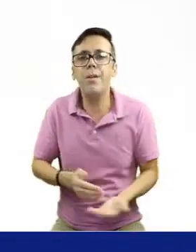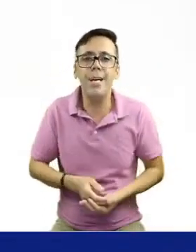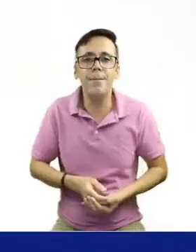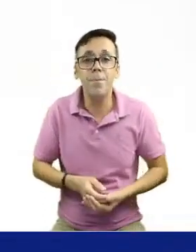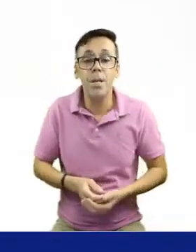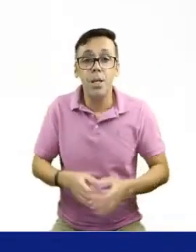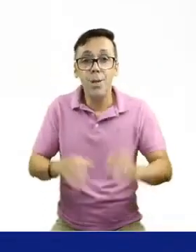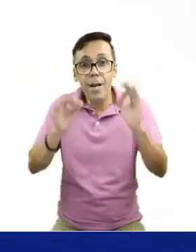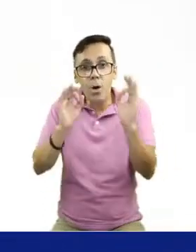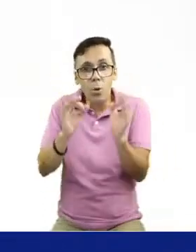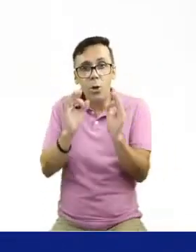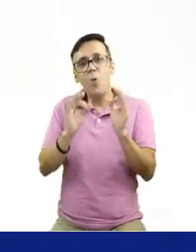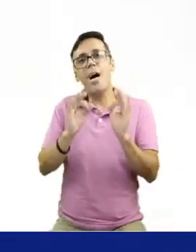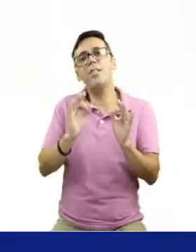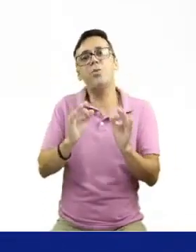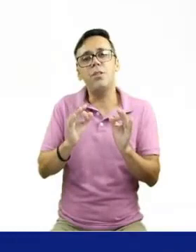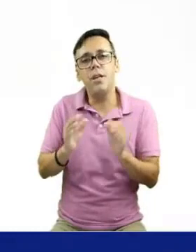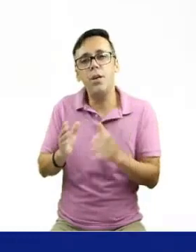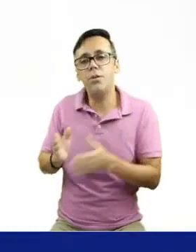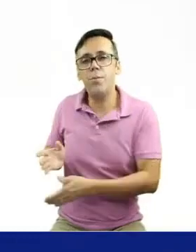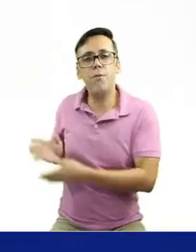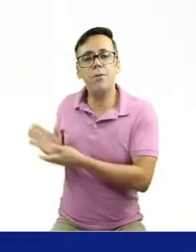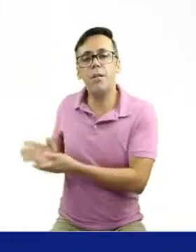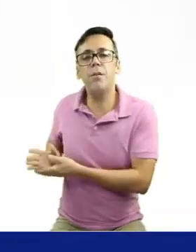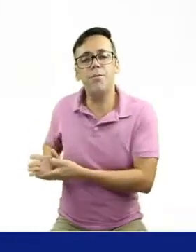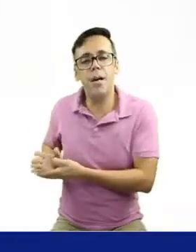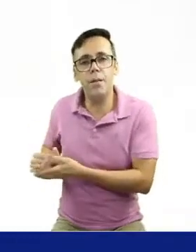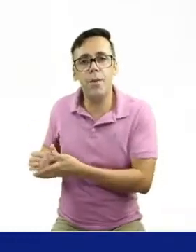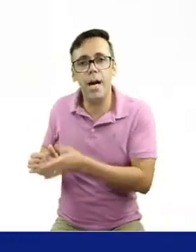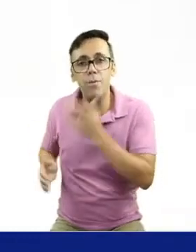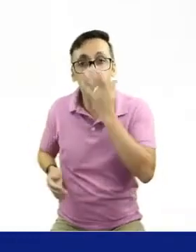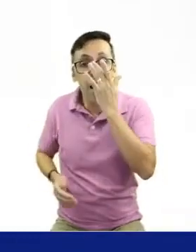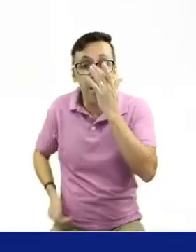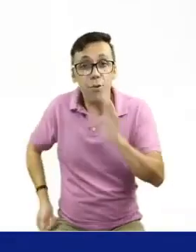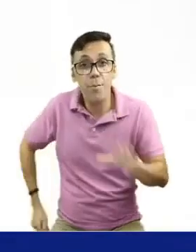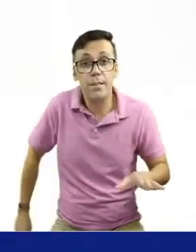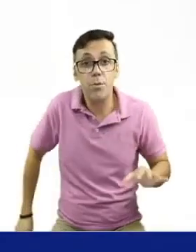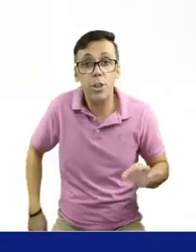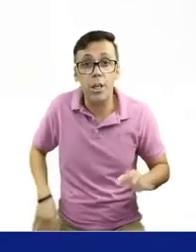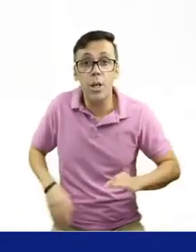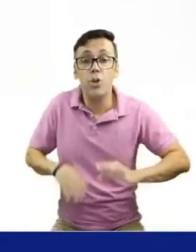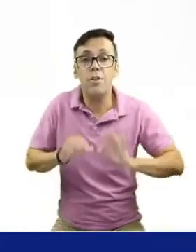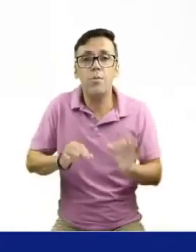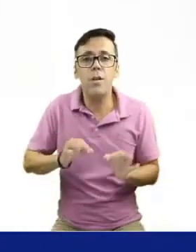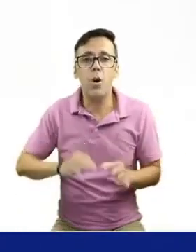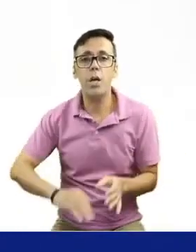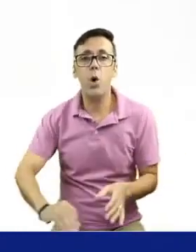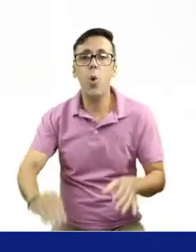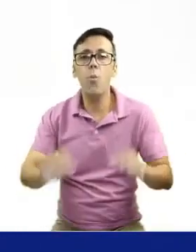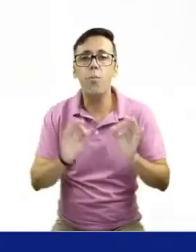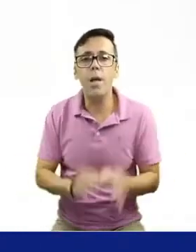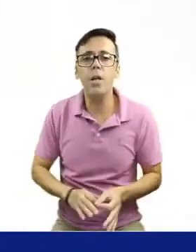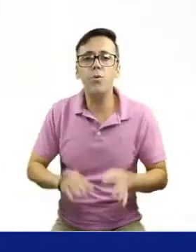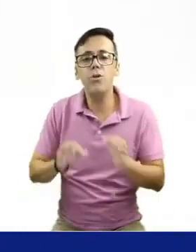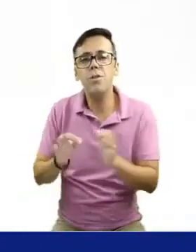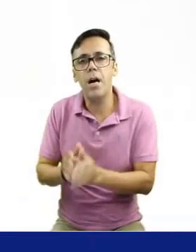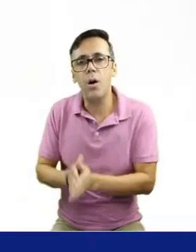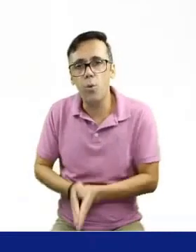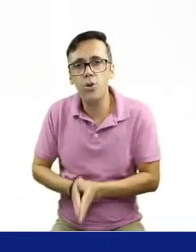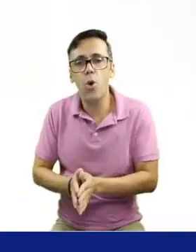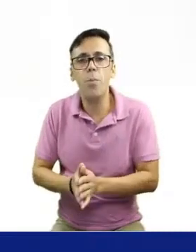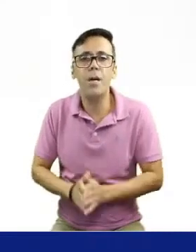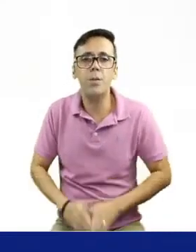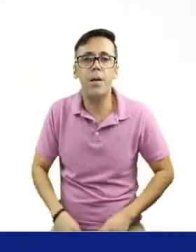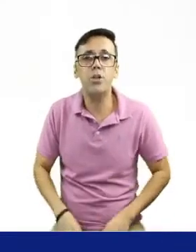D3200 reais e para coroar isso aqui eu tenho para você aqui aqui embaixo a informação de que nós temos agora o plano